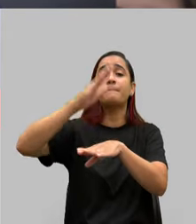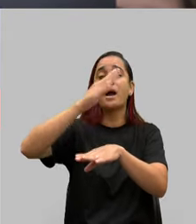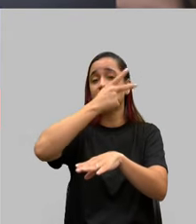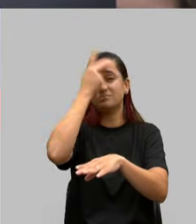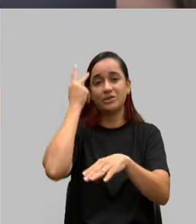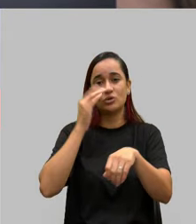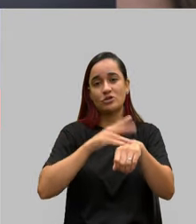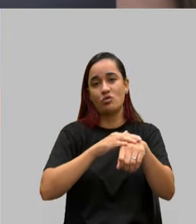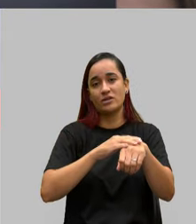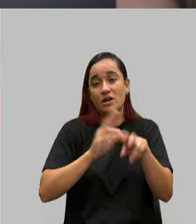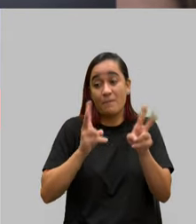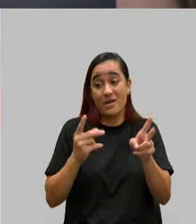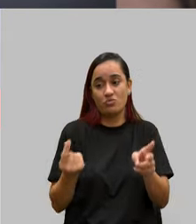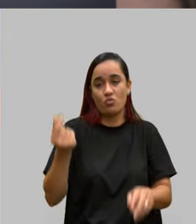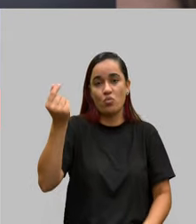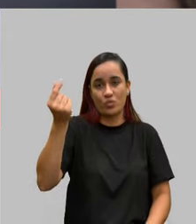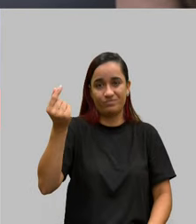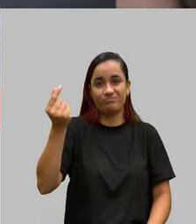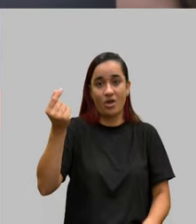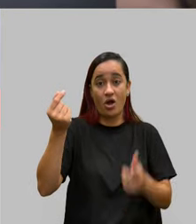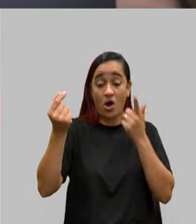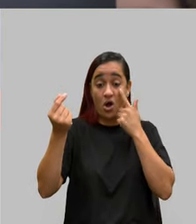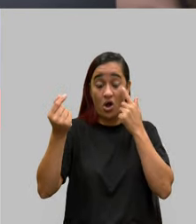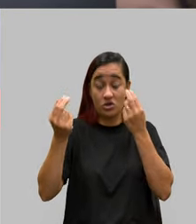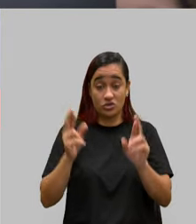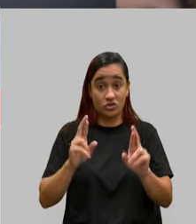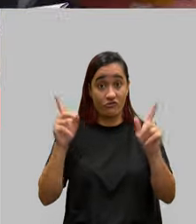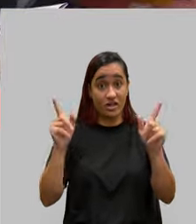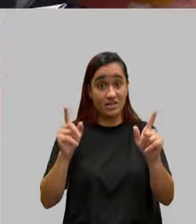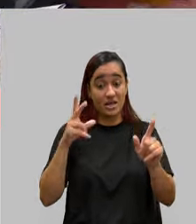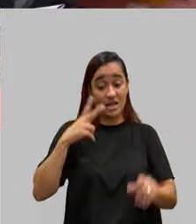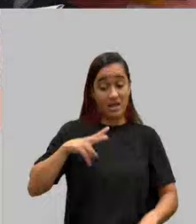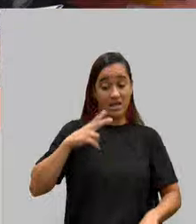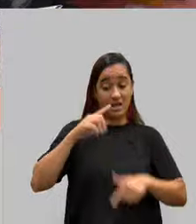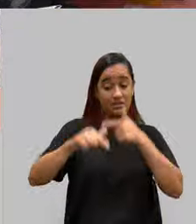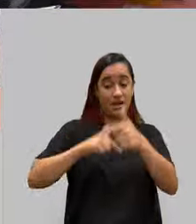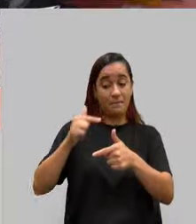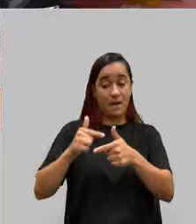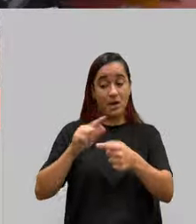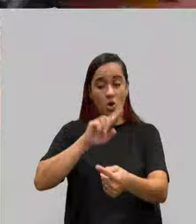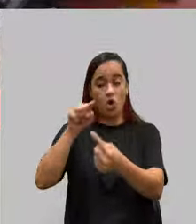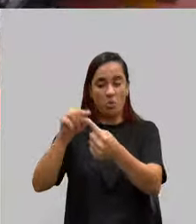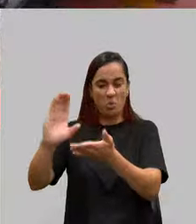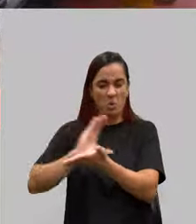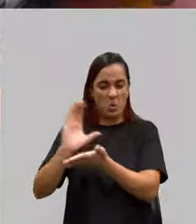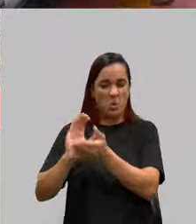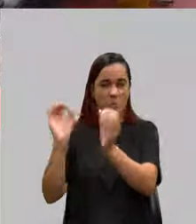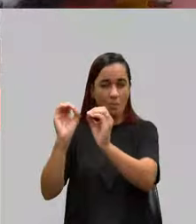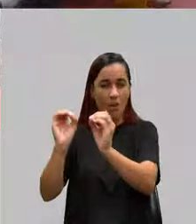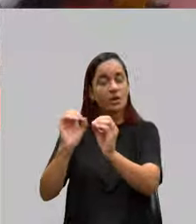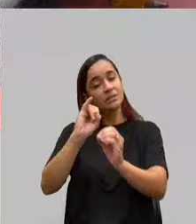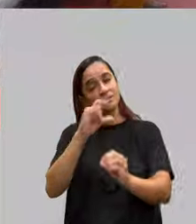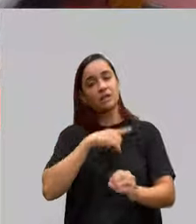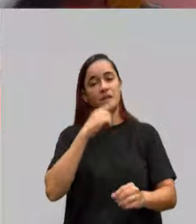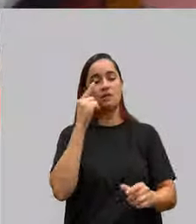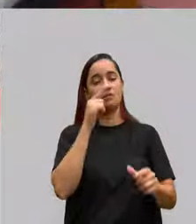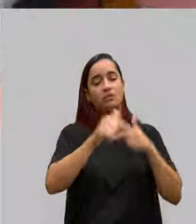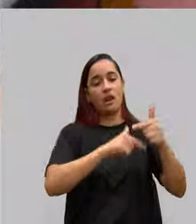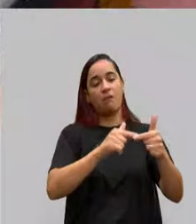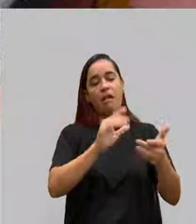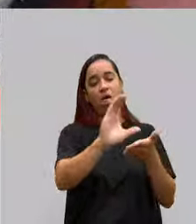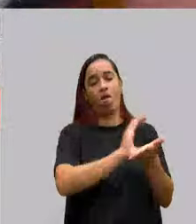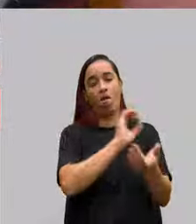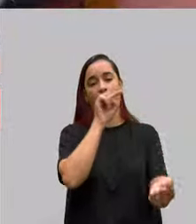Então essa é uma grande diferença de quem trabalha sem fins lucrativos para quem trabalha com fins lucrativos isso aqui não é